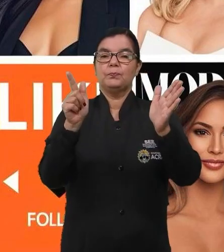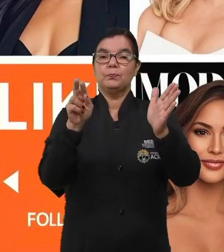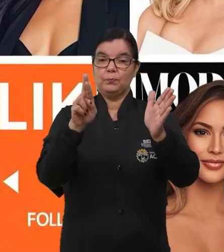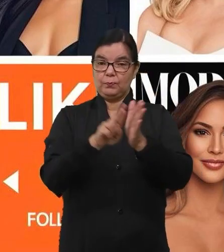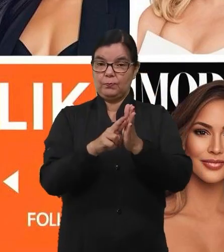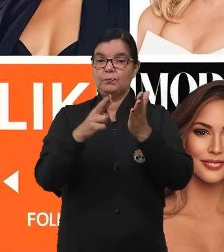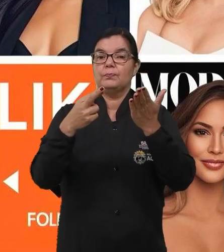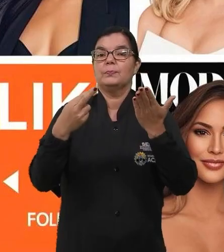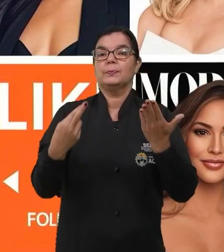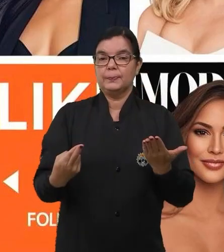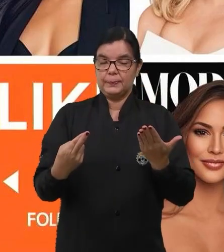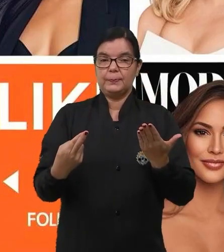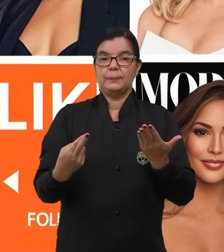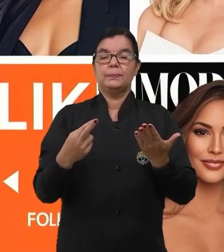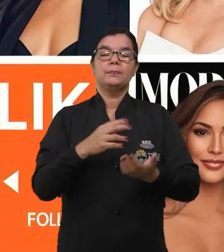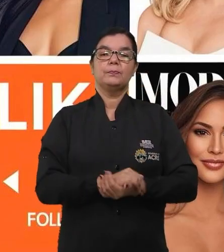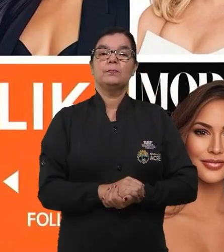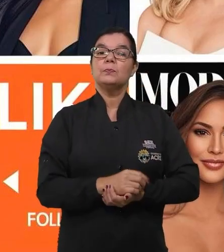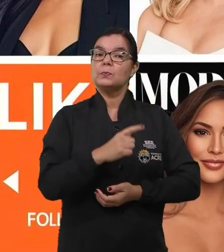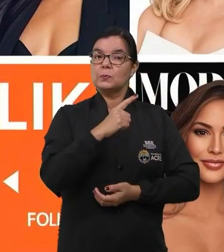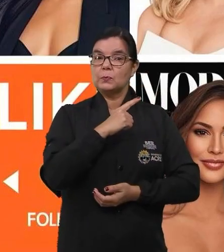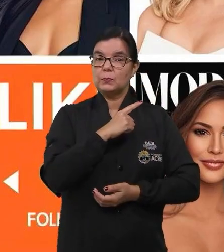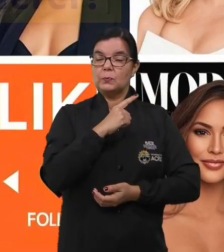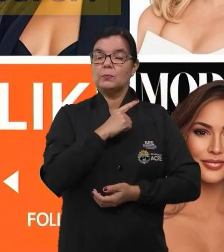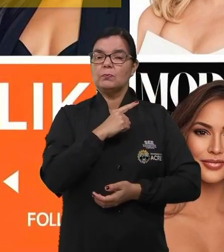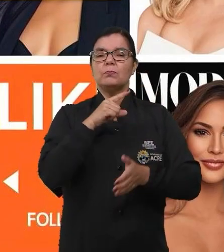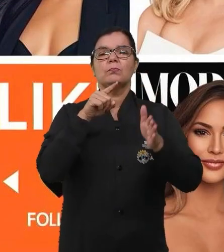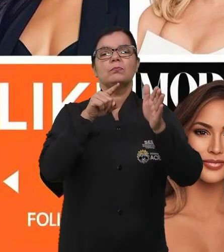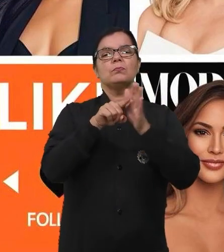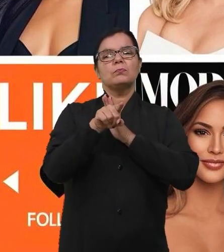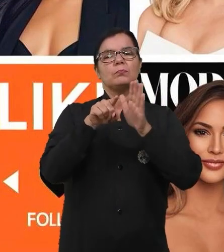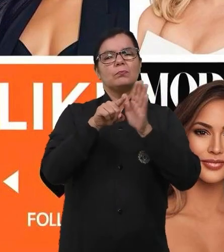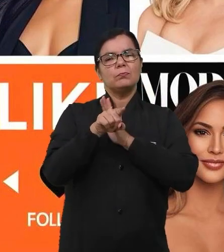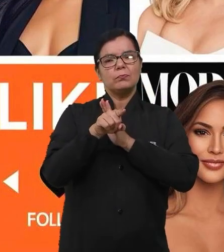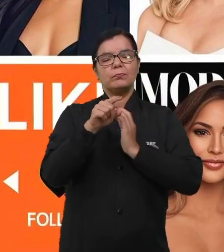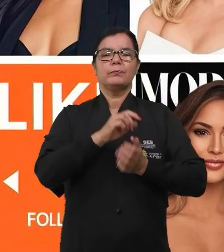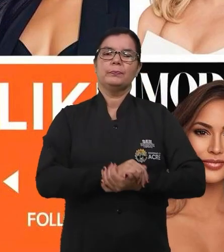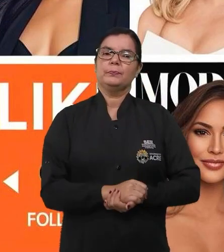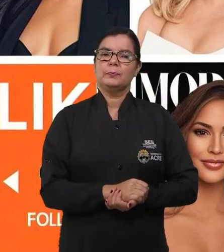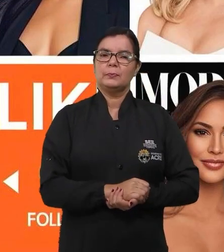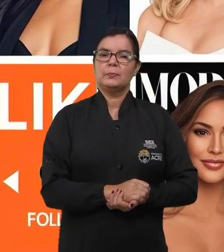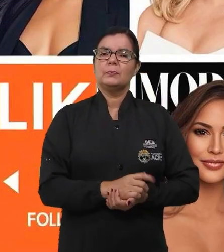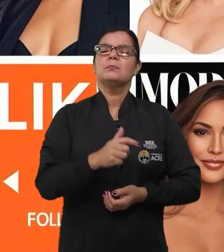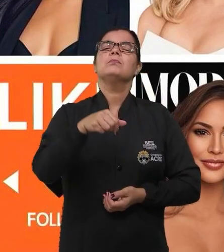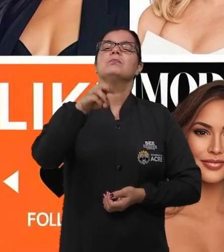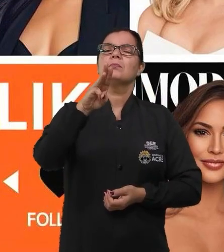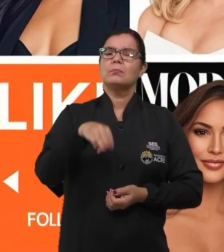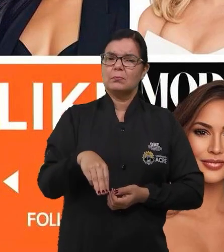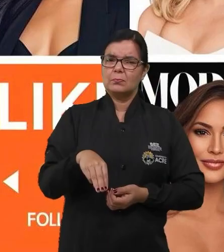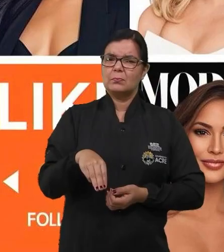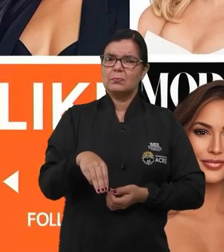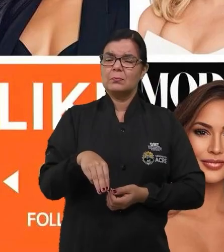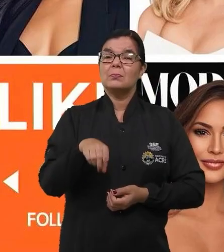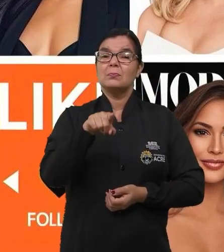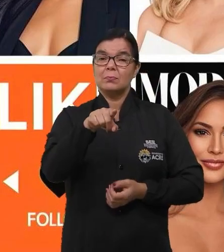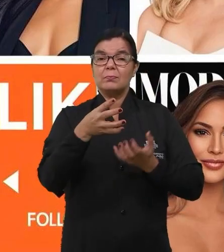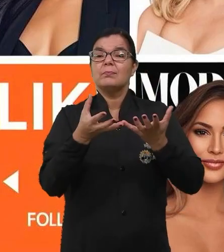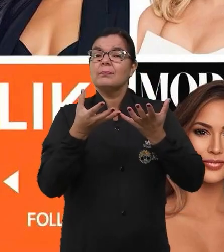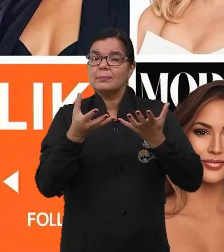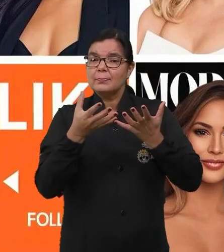revista, enfim. E eu tenho uma indagação para vocês. Quem define o que você deve